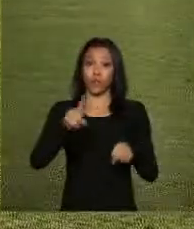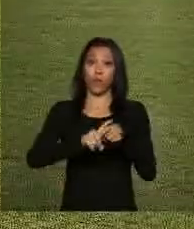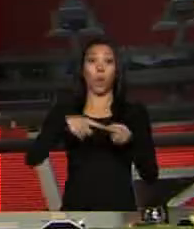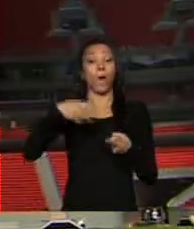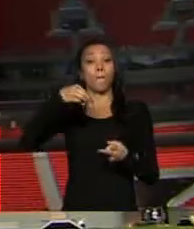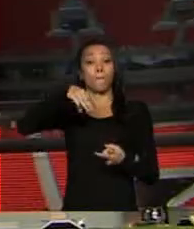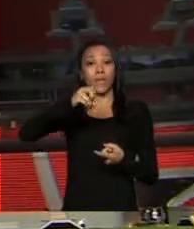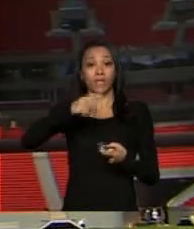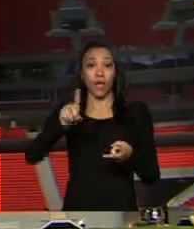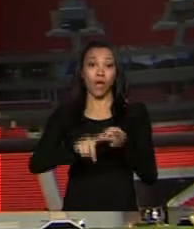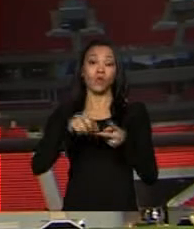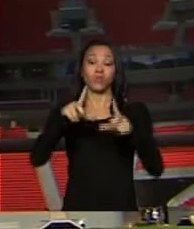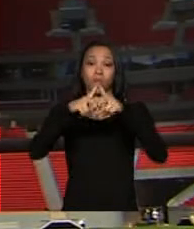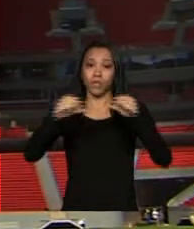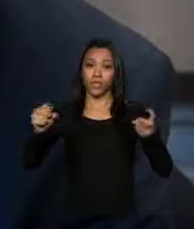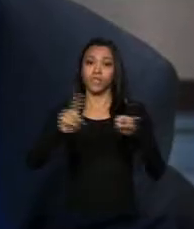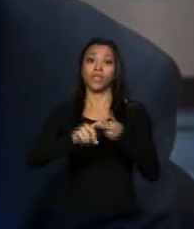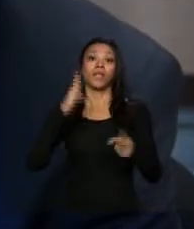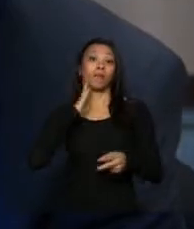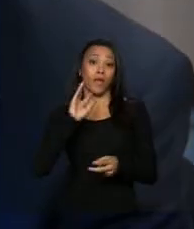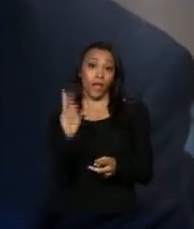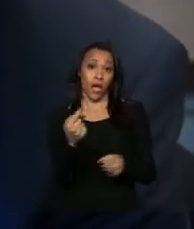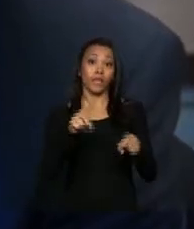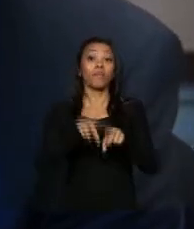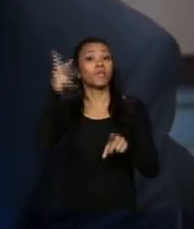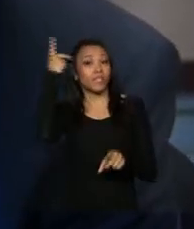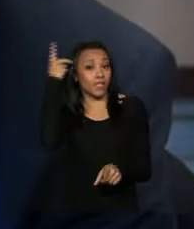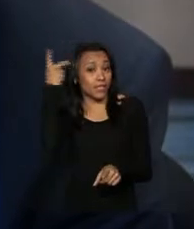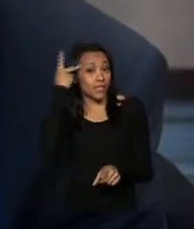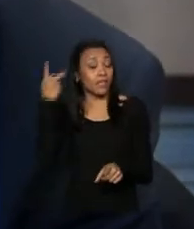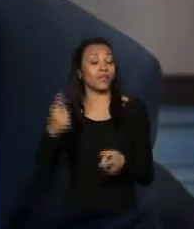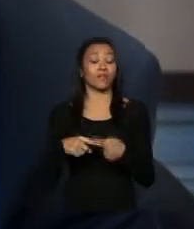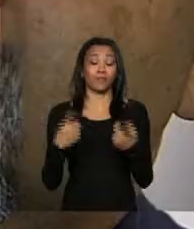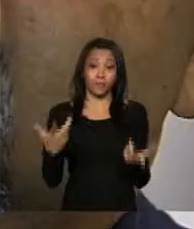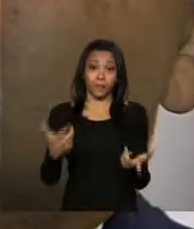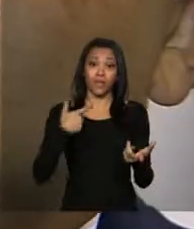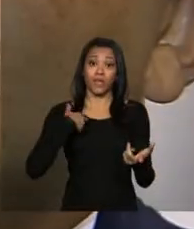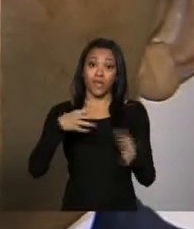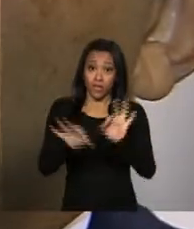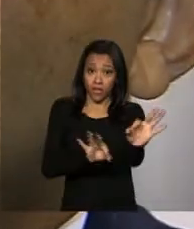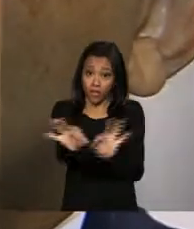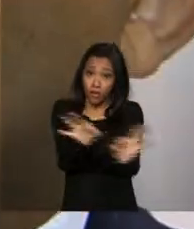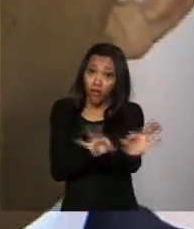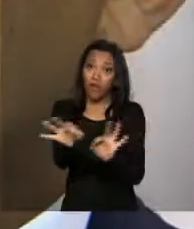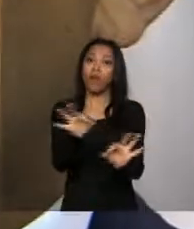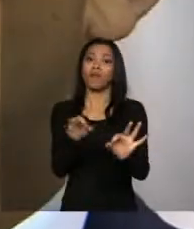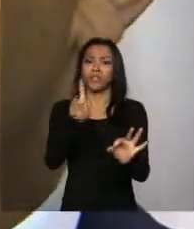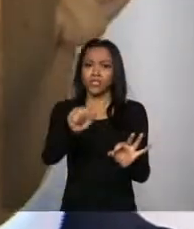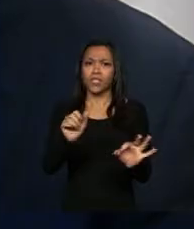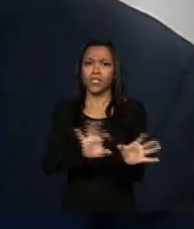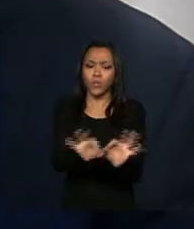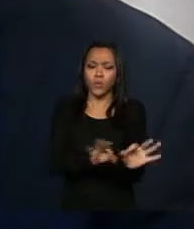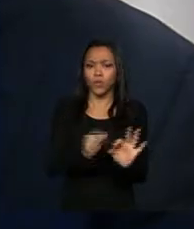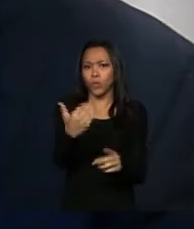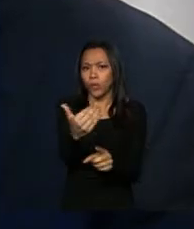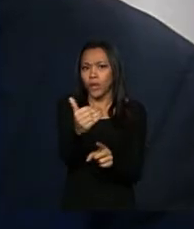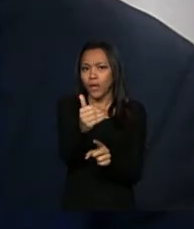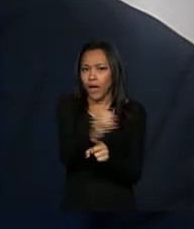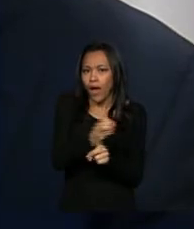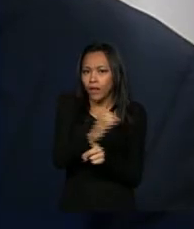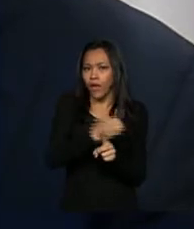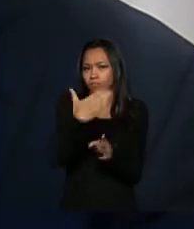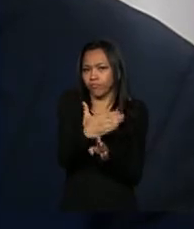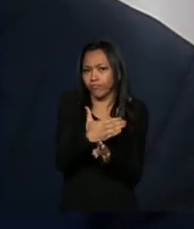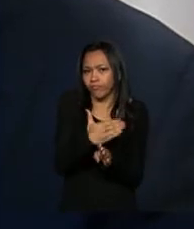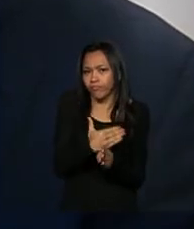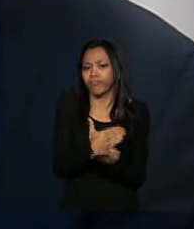Brasília, Belo Horizonte e São Paulo. Segundo o ministro do Esporte, as obras estão dentro do cronograma. Muitas das obras estão